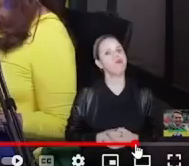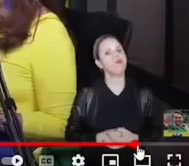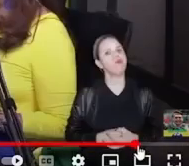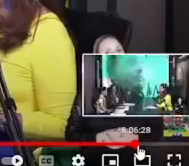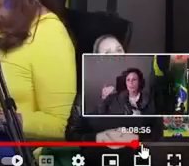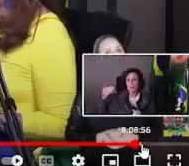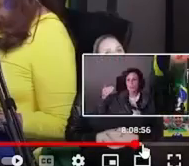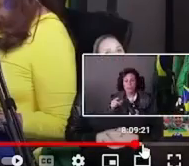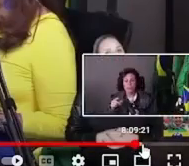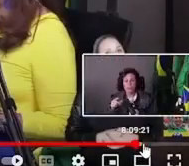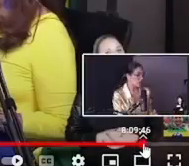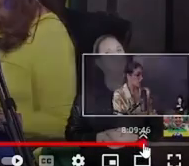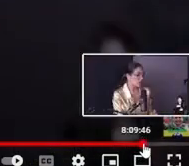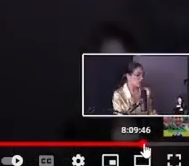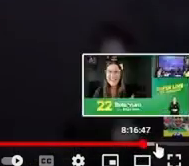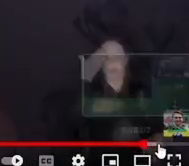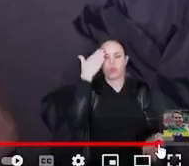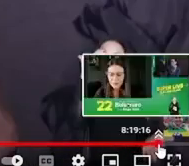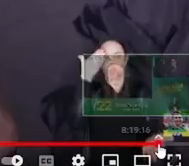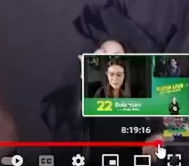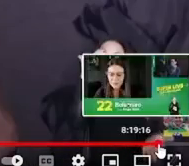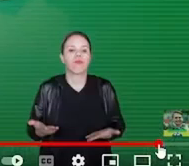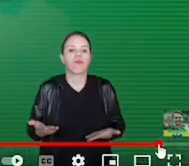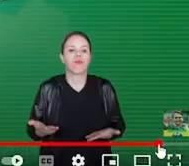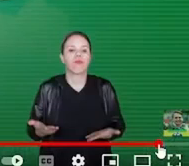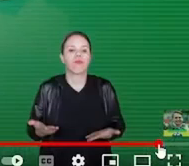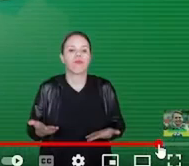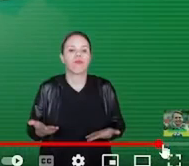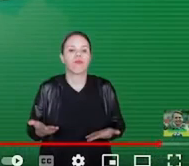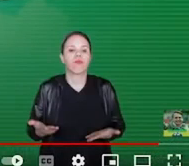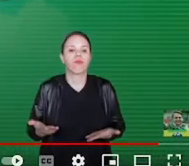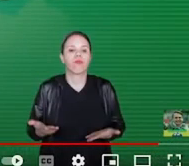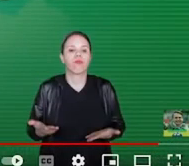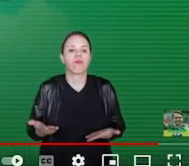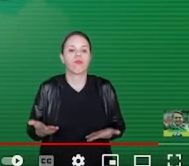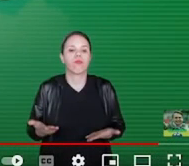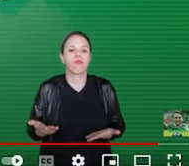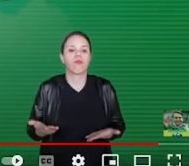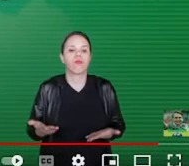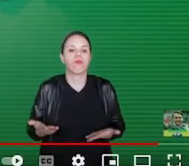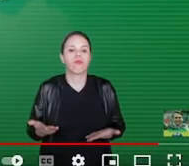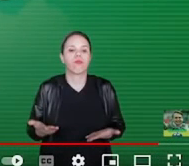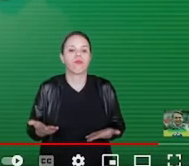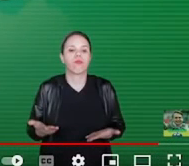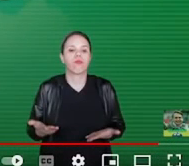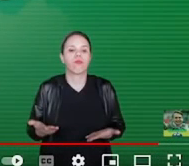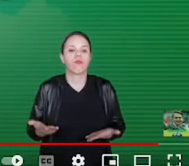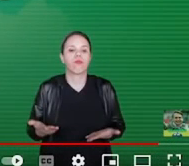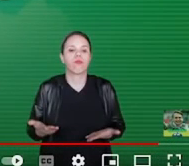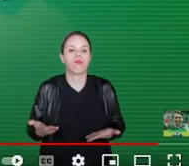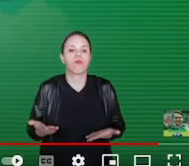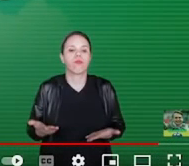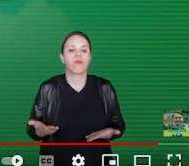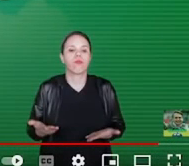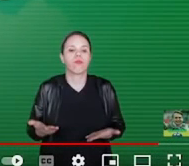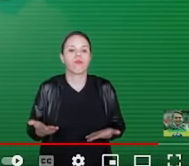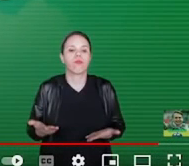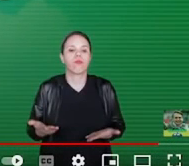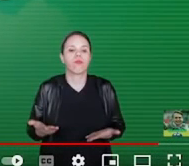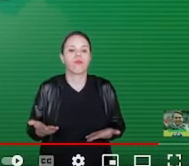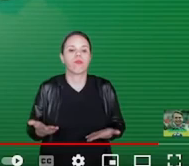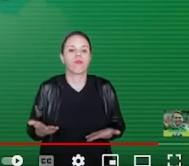entrou aqui em determinado ponto aqui também o pessoal da a Cristina gramel que é